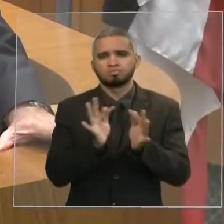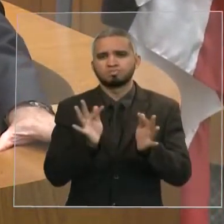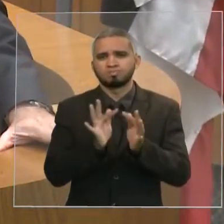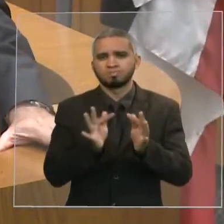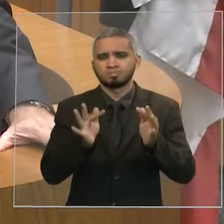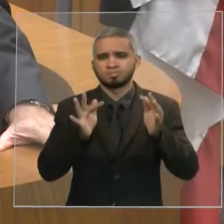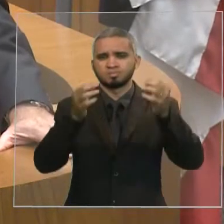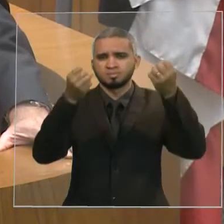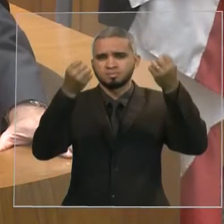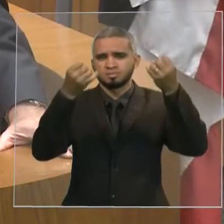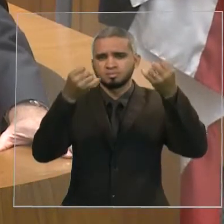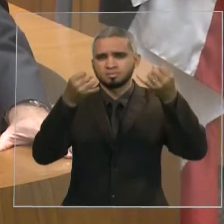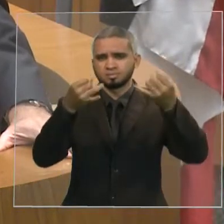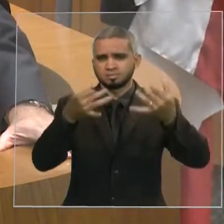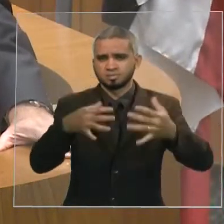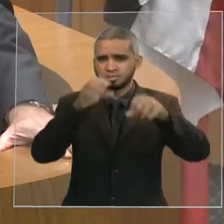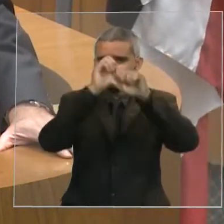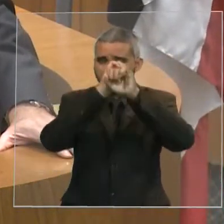algumas verdades.